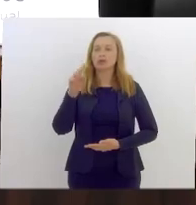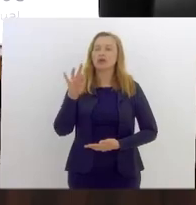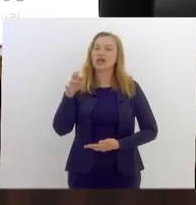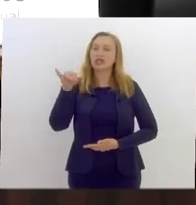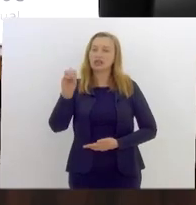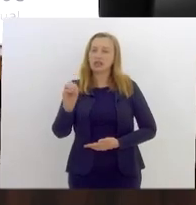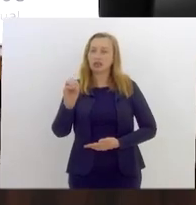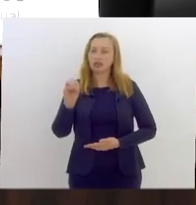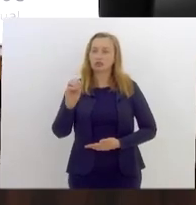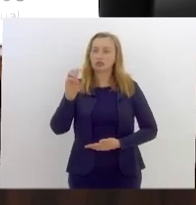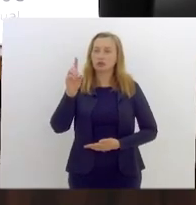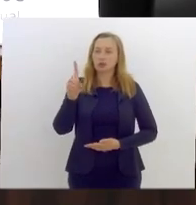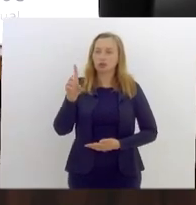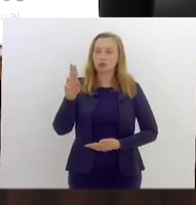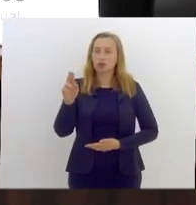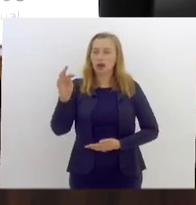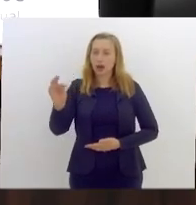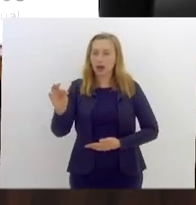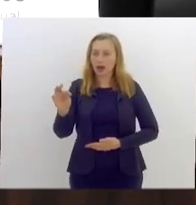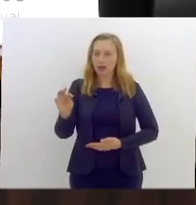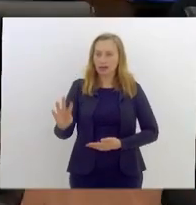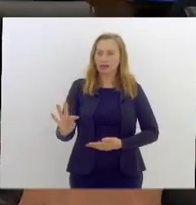os homenageados.